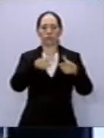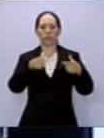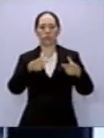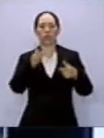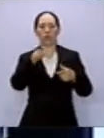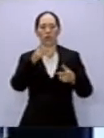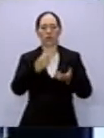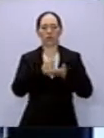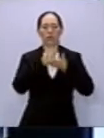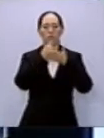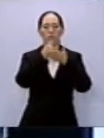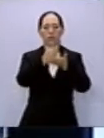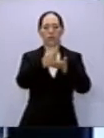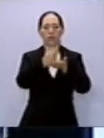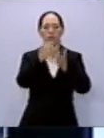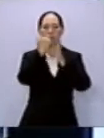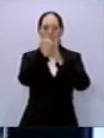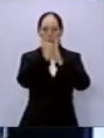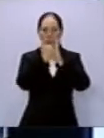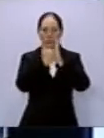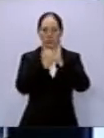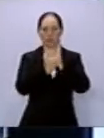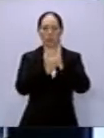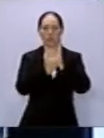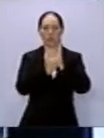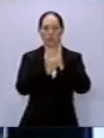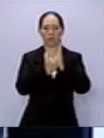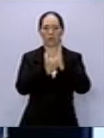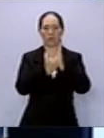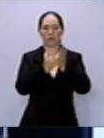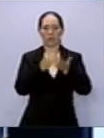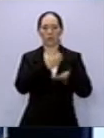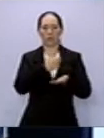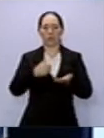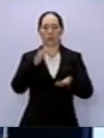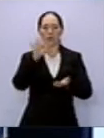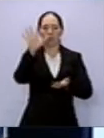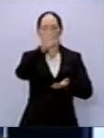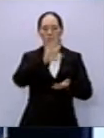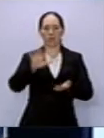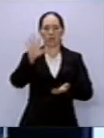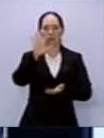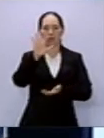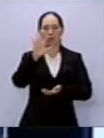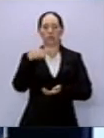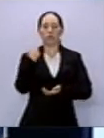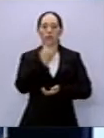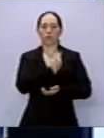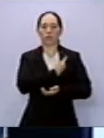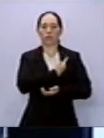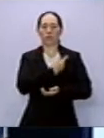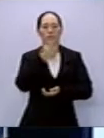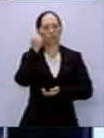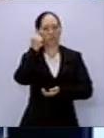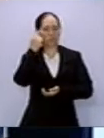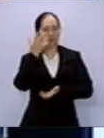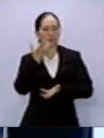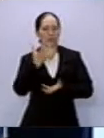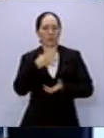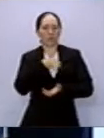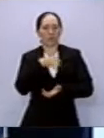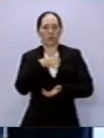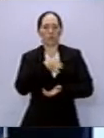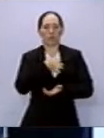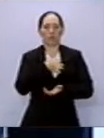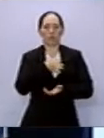pede apoio ao programa constituído pelo Governo Federal e nós achamos que a distensibilidade